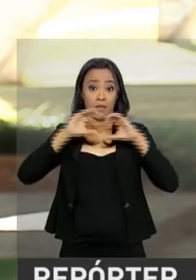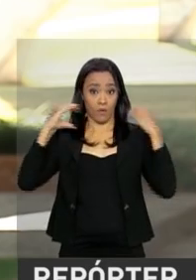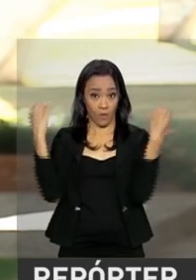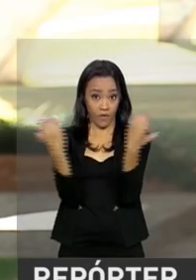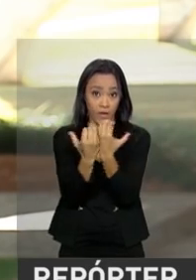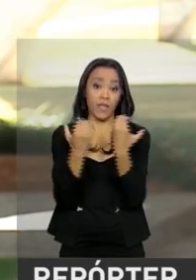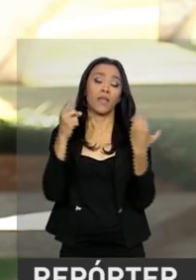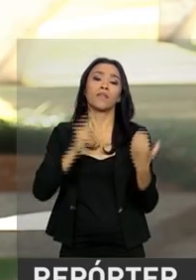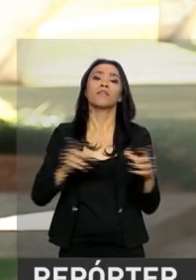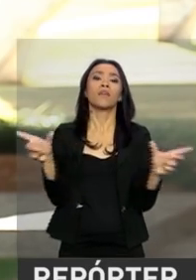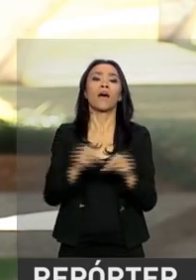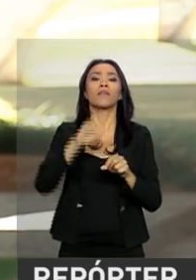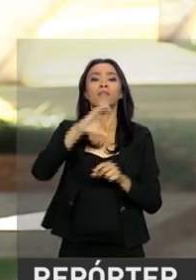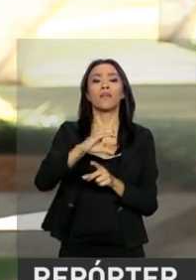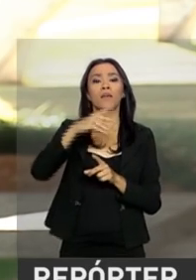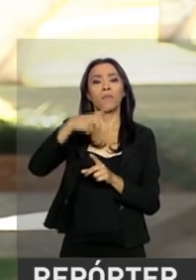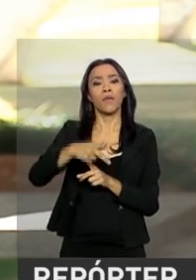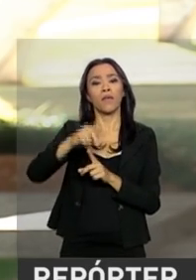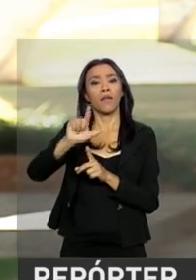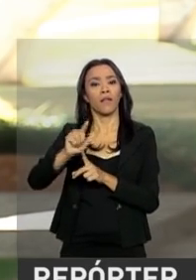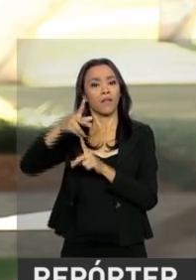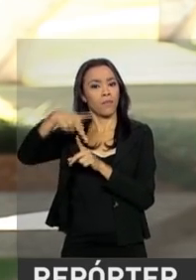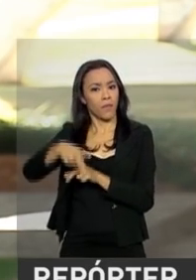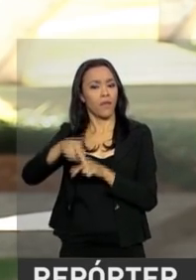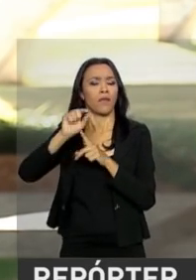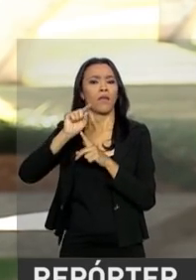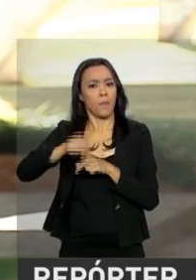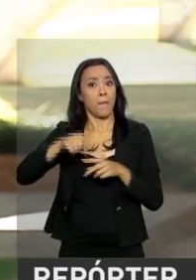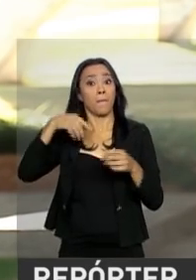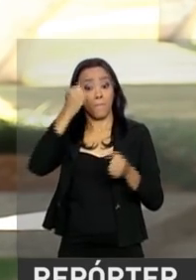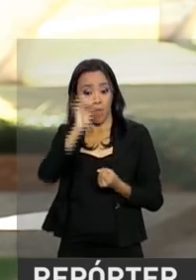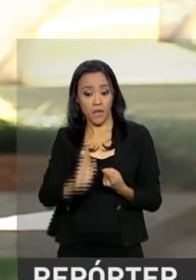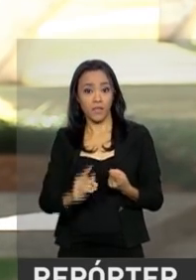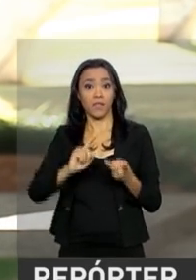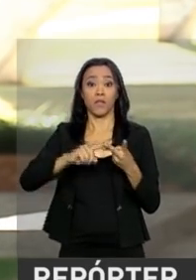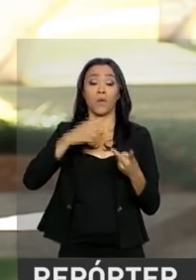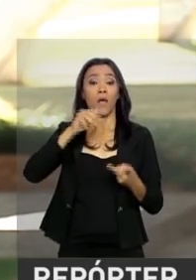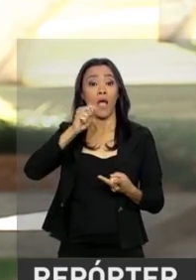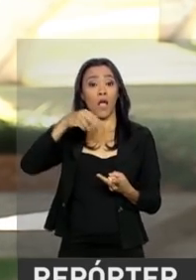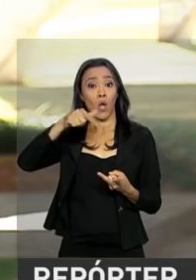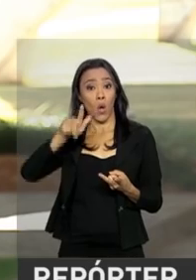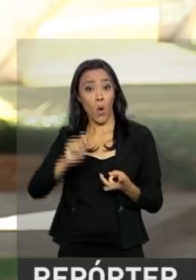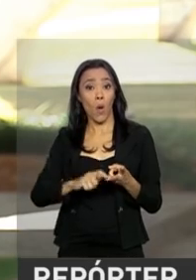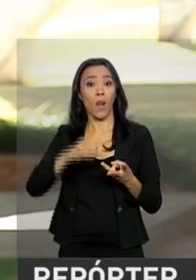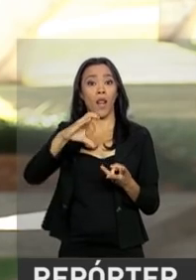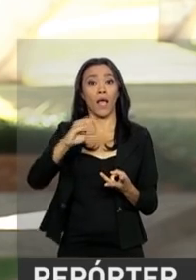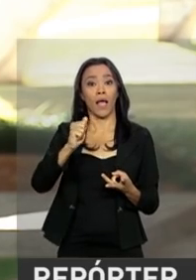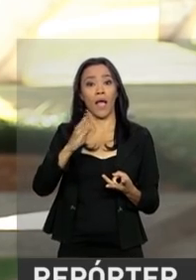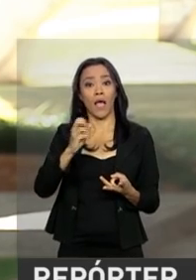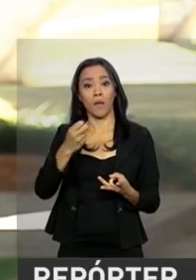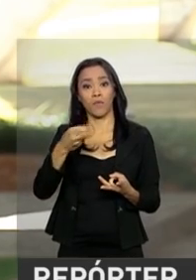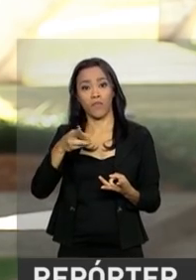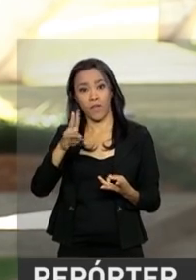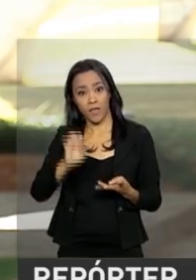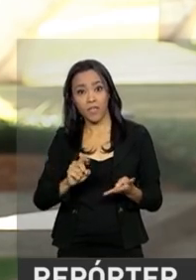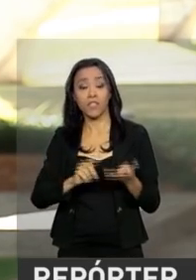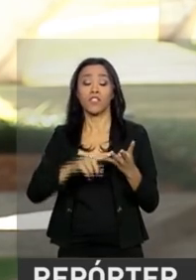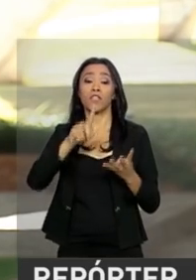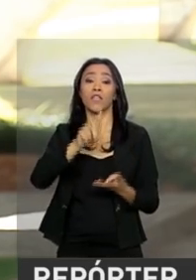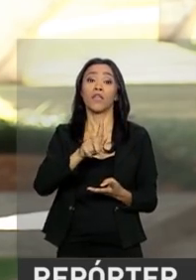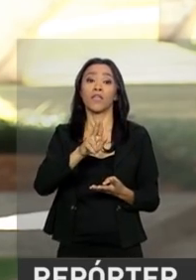a cplp da qual fazem parte além do Brasil Angola Cabo Verde Guiné Bissau Guiné